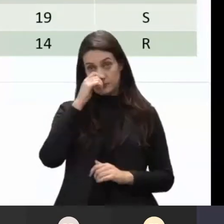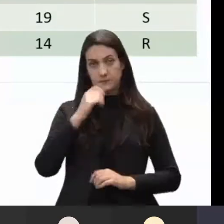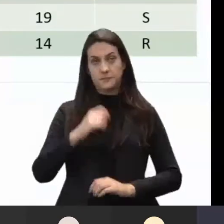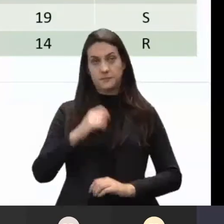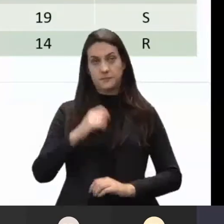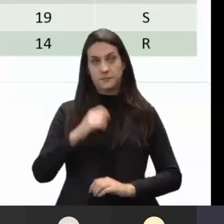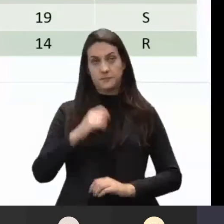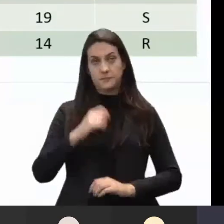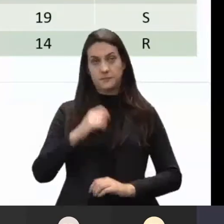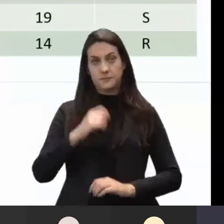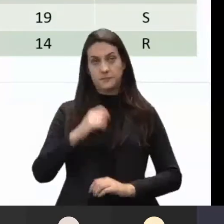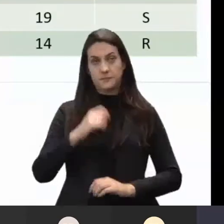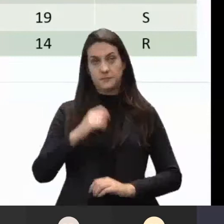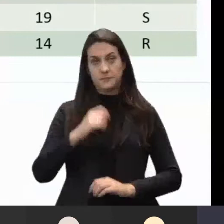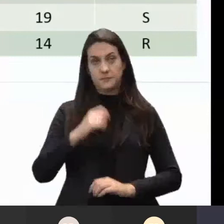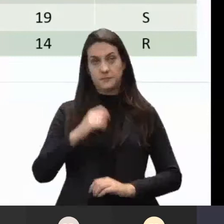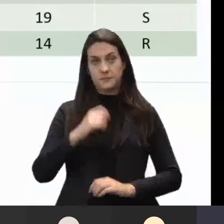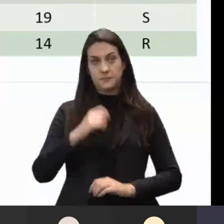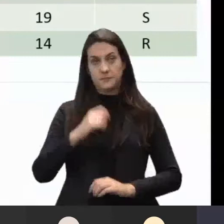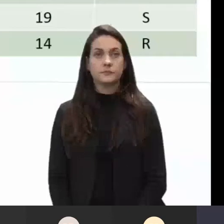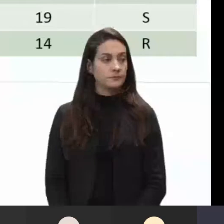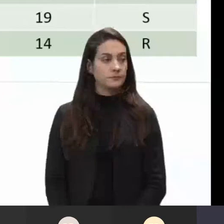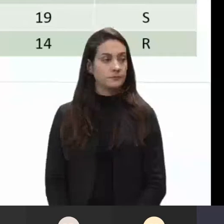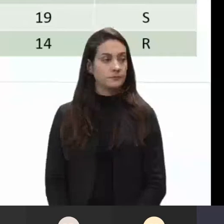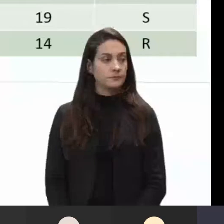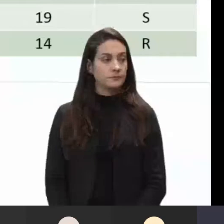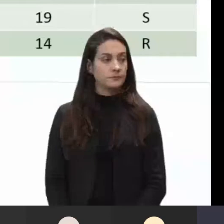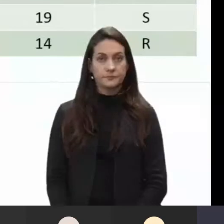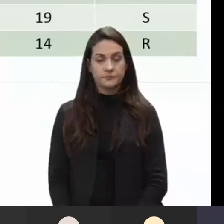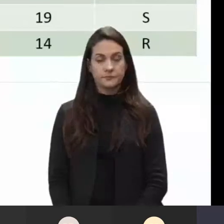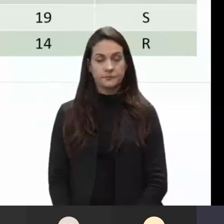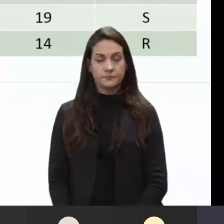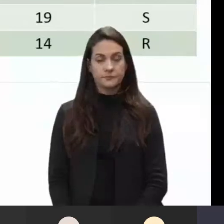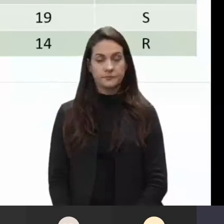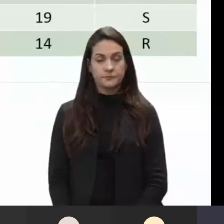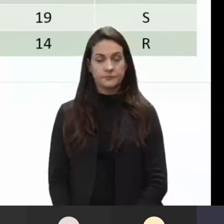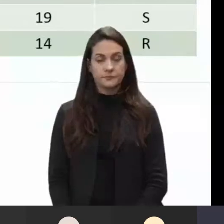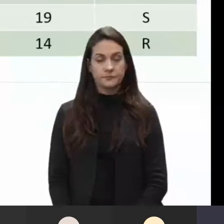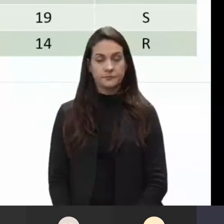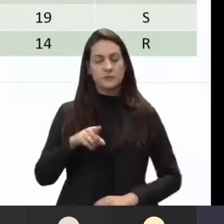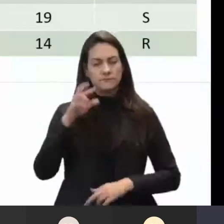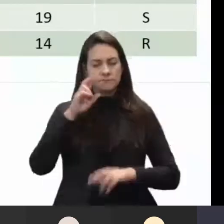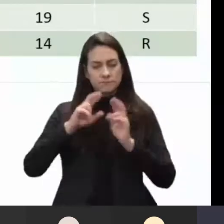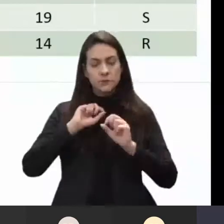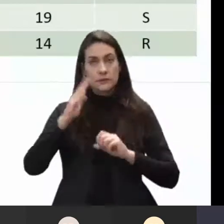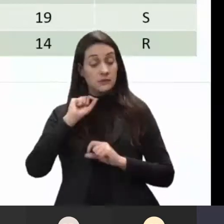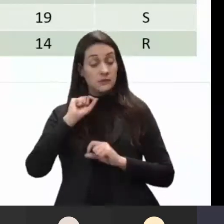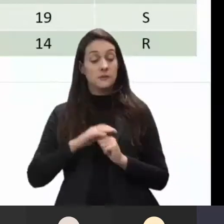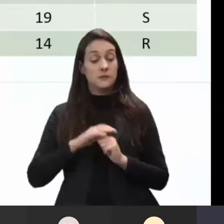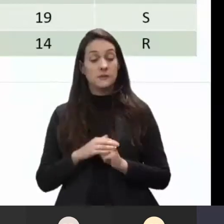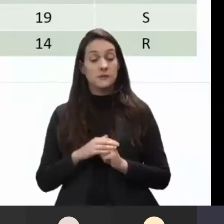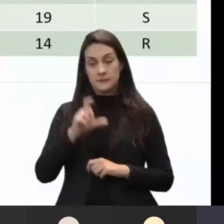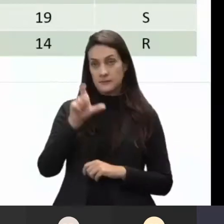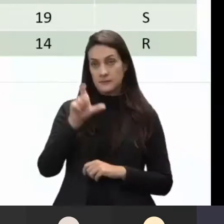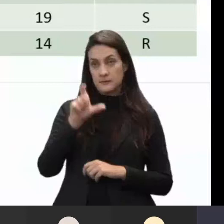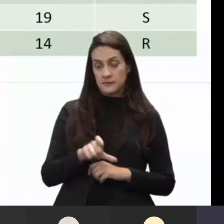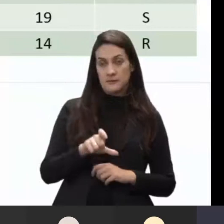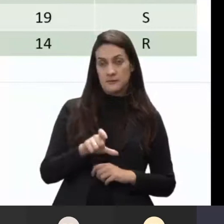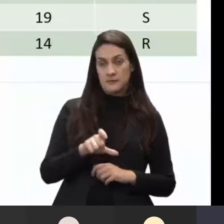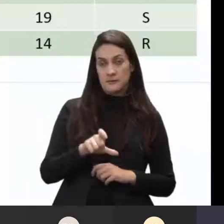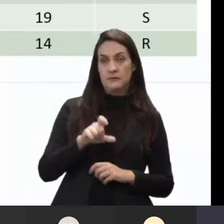intermediário ou resistente, tá? Então, você vai conseguir analisar aqui e saber qual que é o